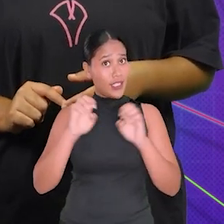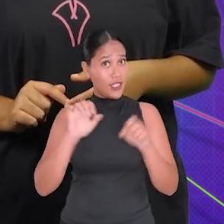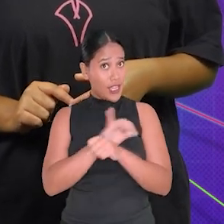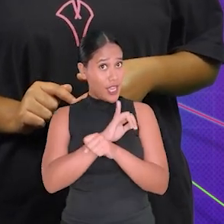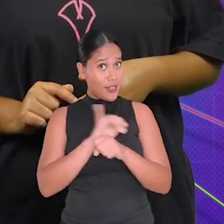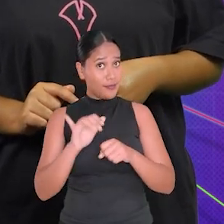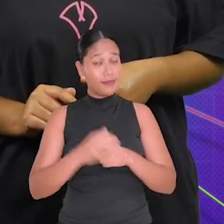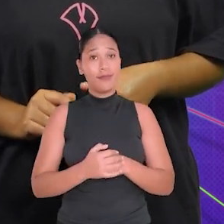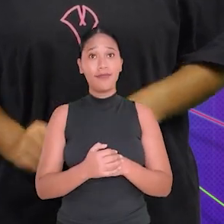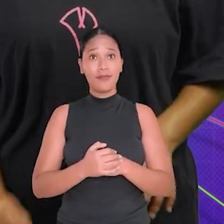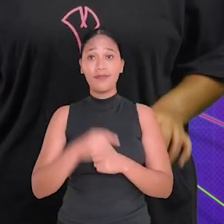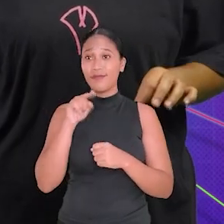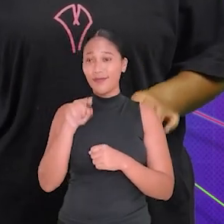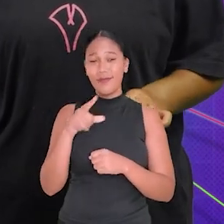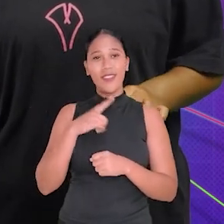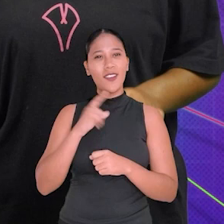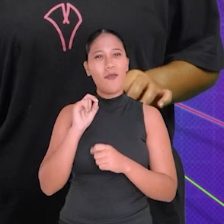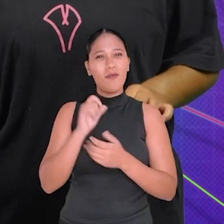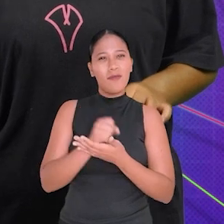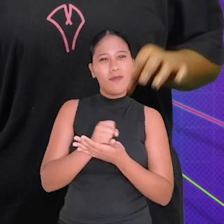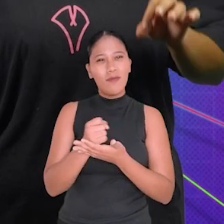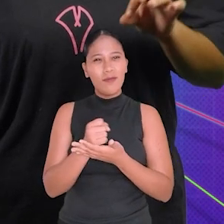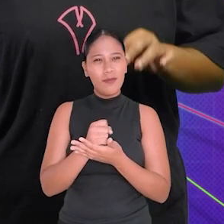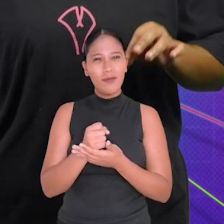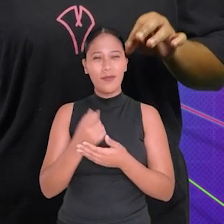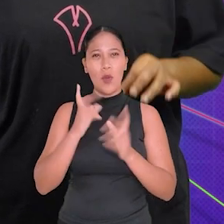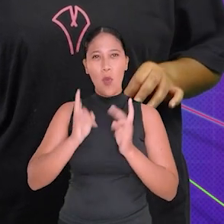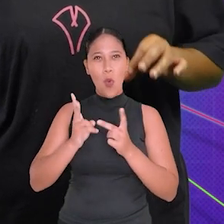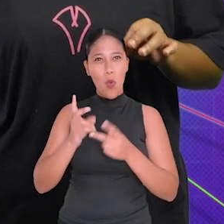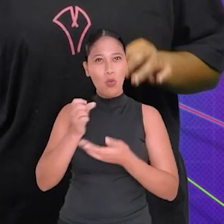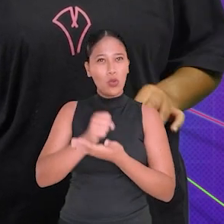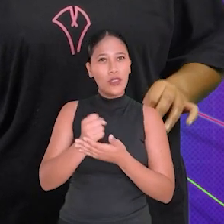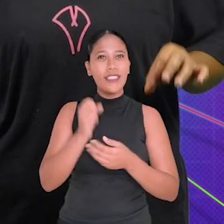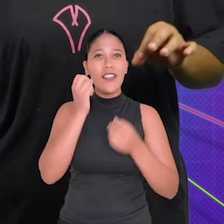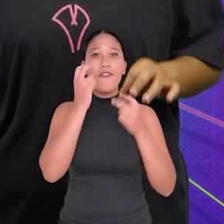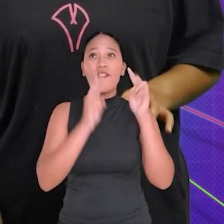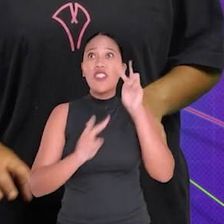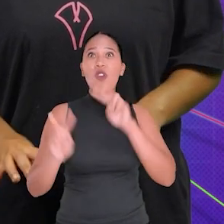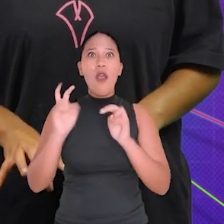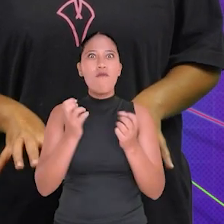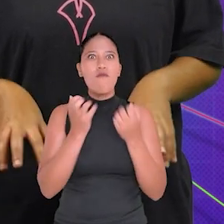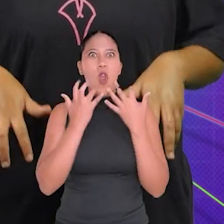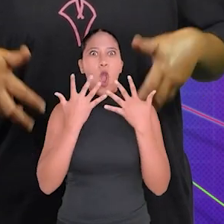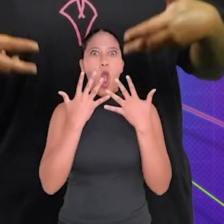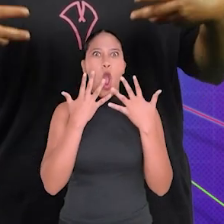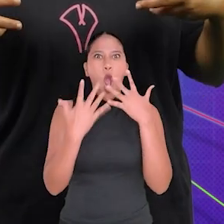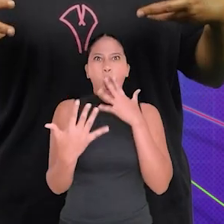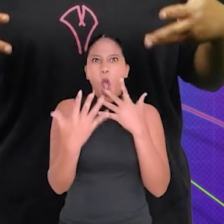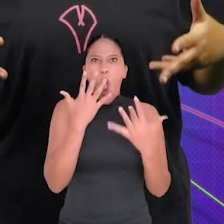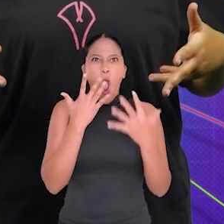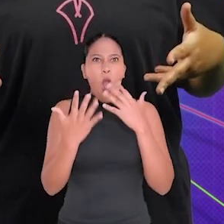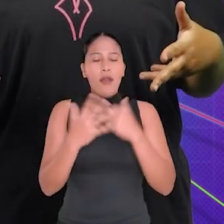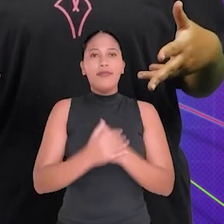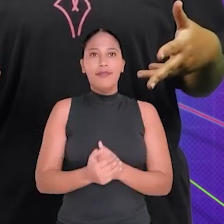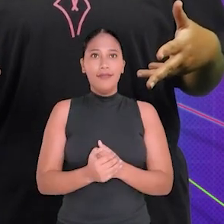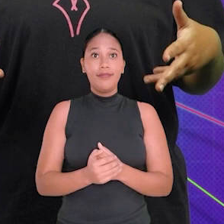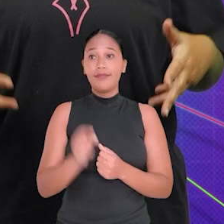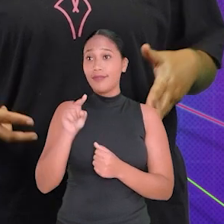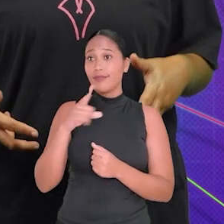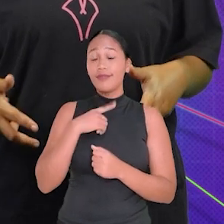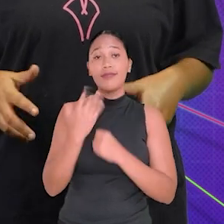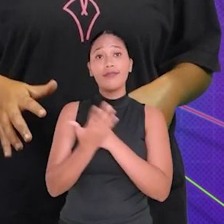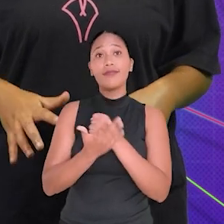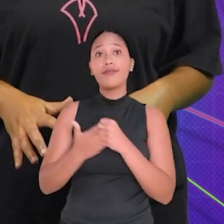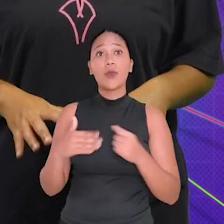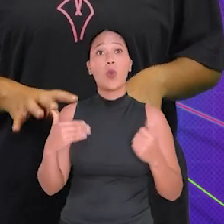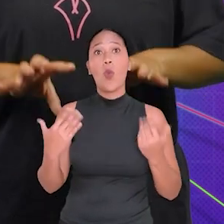suas estratégias. O Bloons TD6 é um jogo eletrônico de estratégia que apresenta uma estética visual vibrante e colorida. A geometria